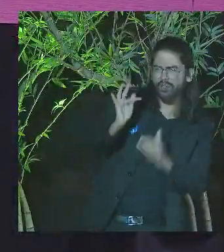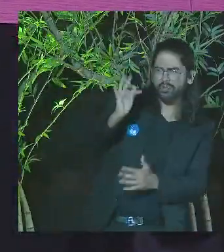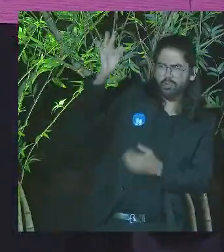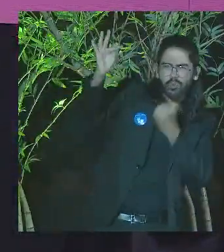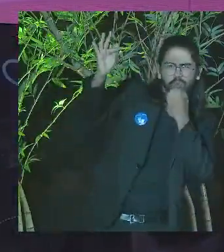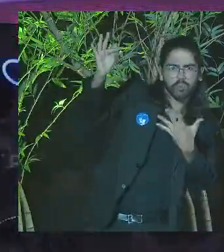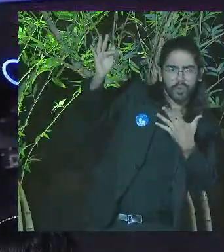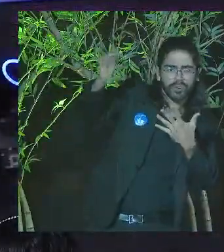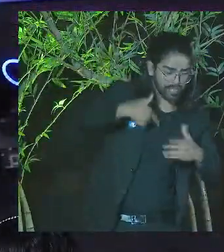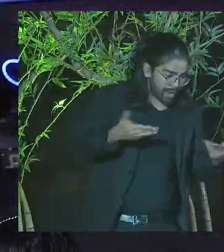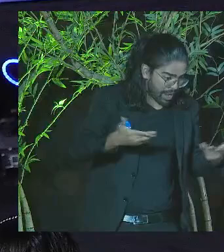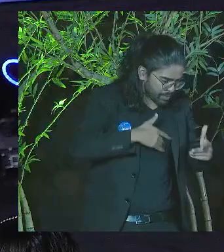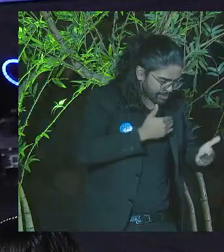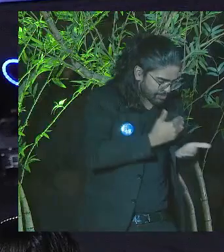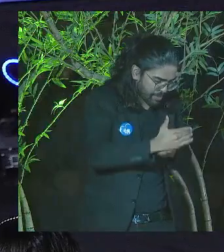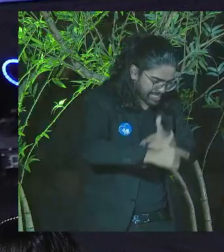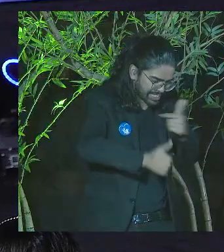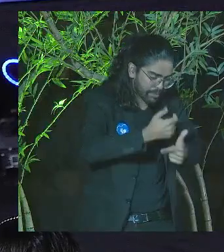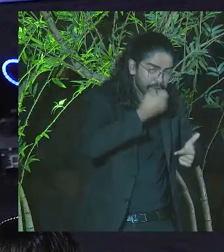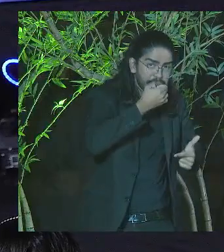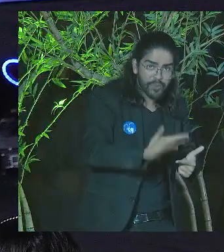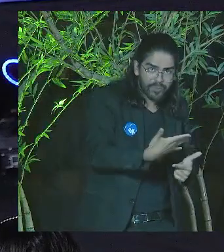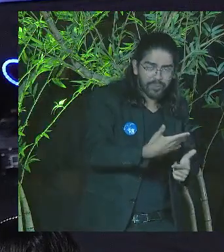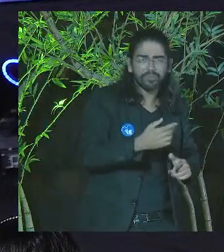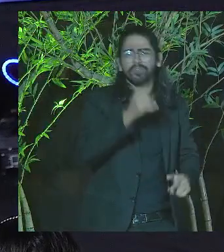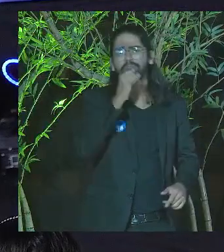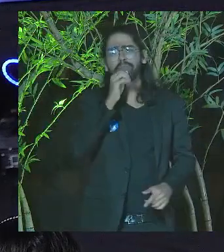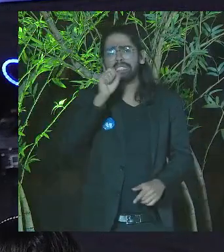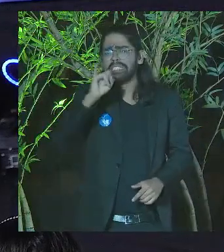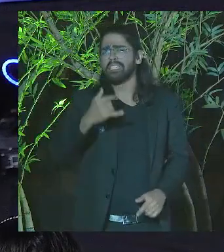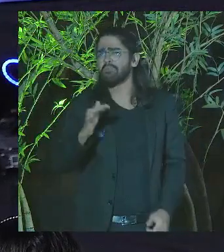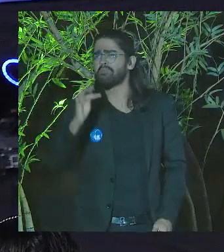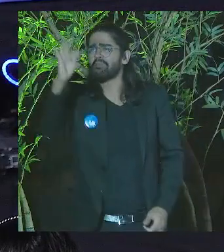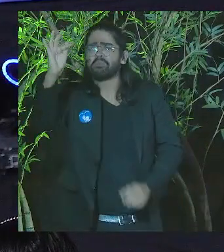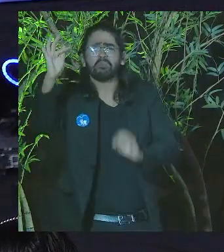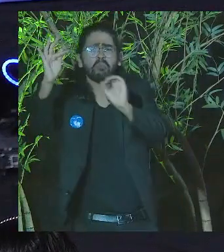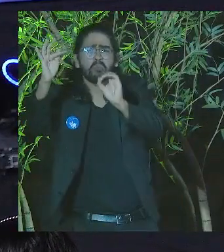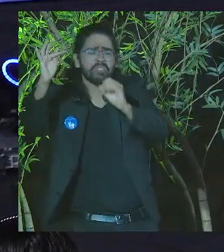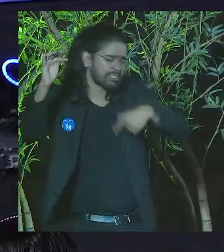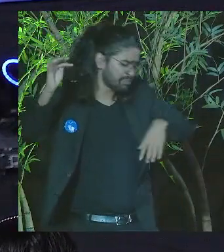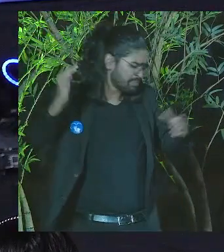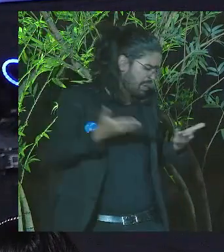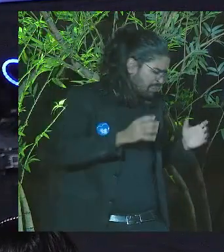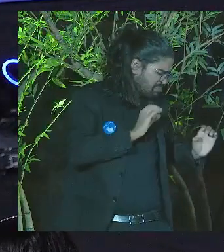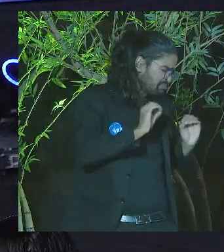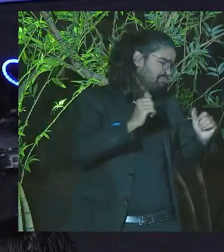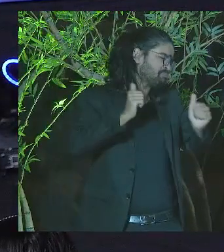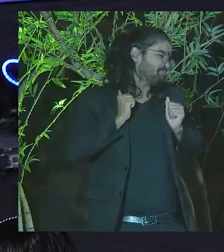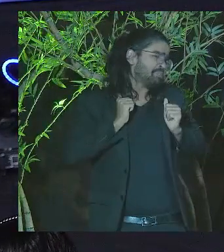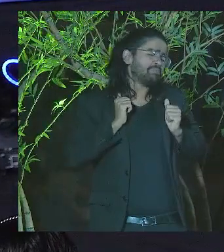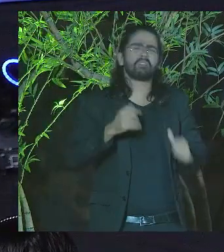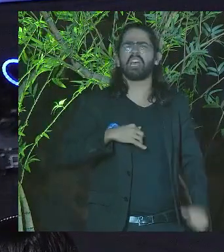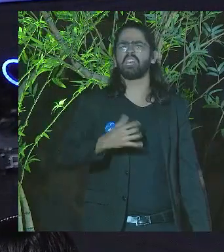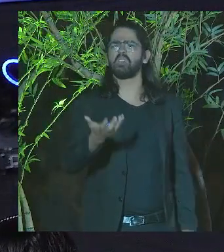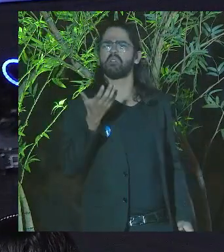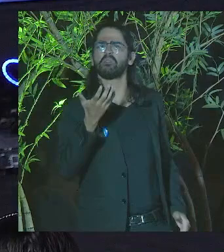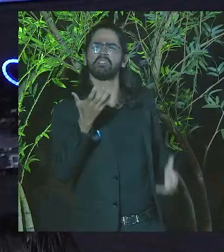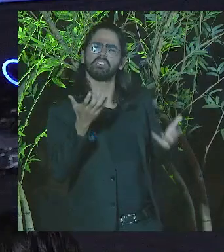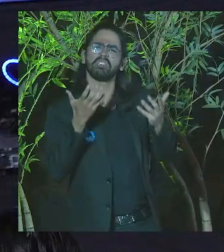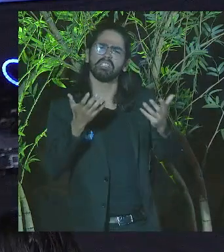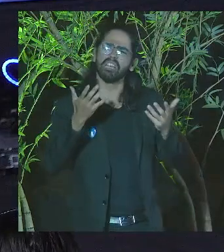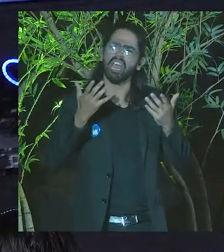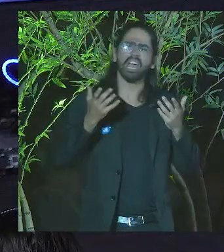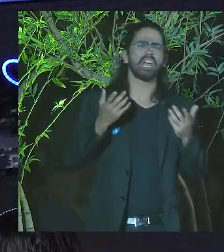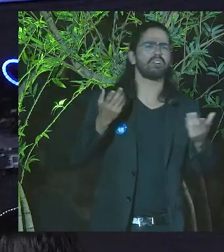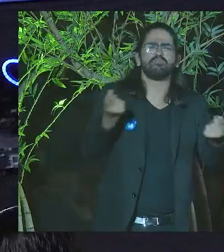capacidade de imaginar 2019, você não vai fazer o 2001. Você vai falar assim, não, eu vou querer ganhar o máximo que eu tenho